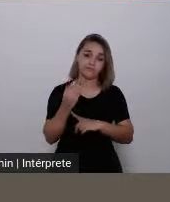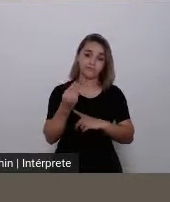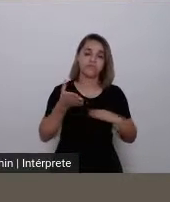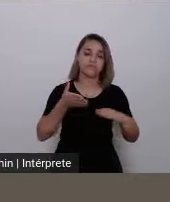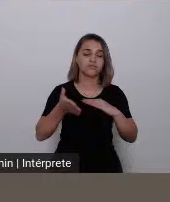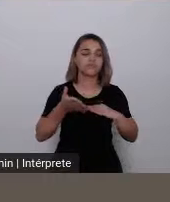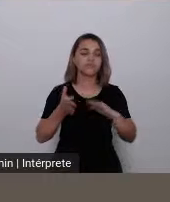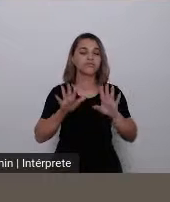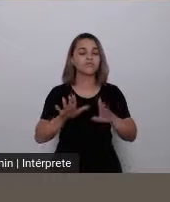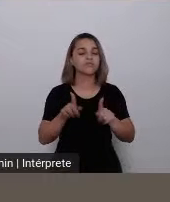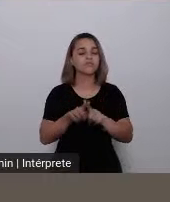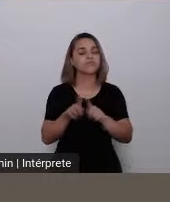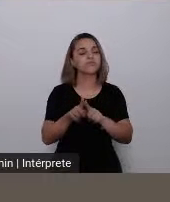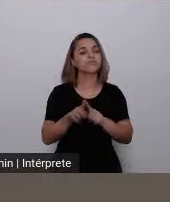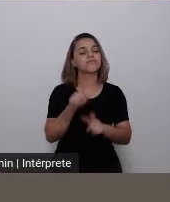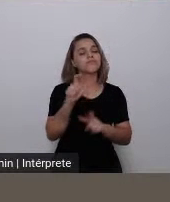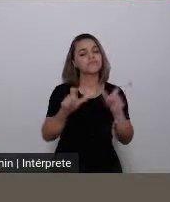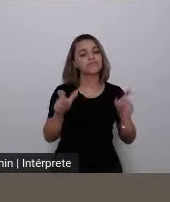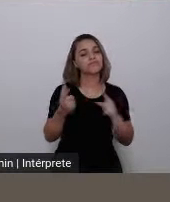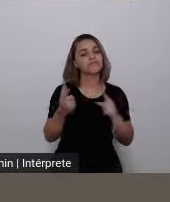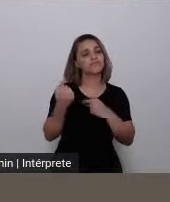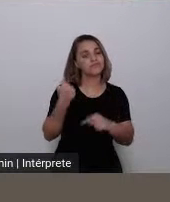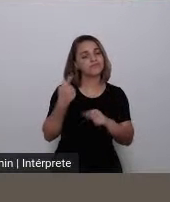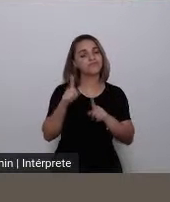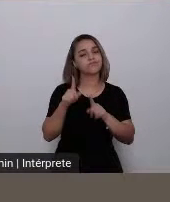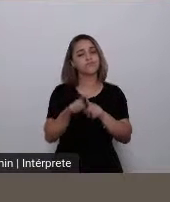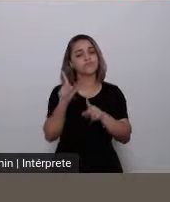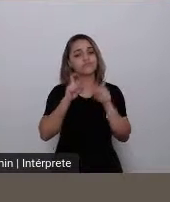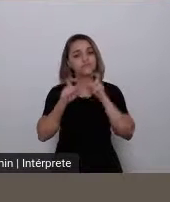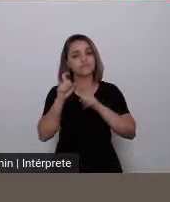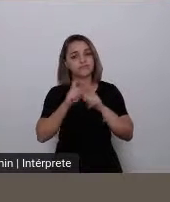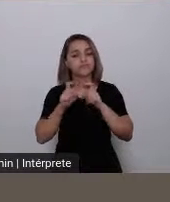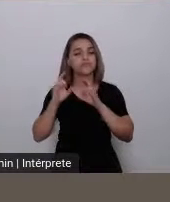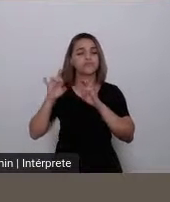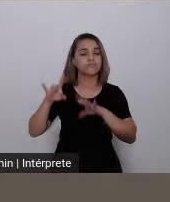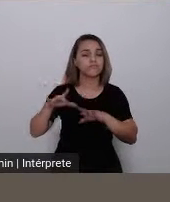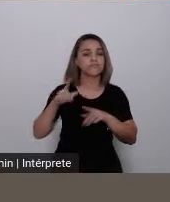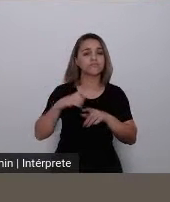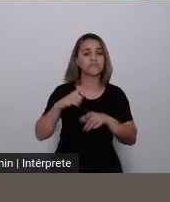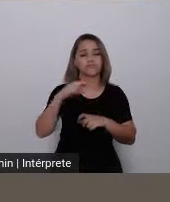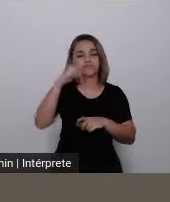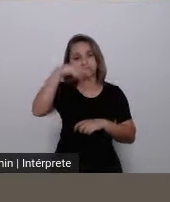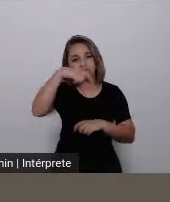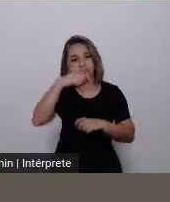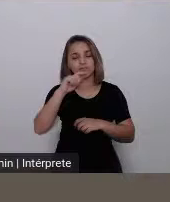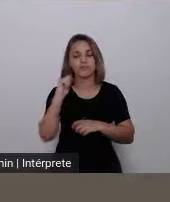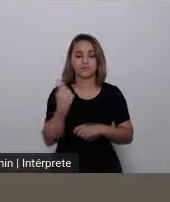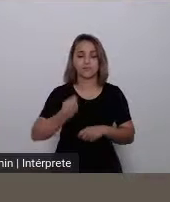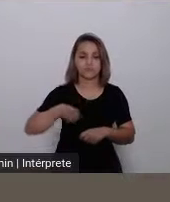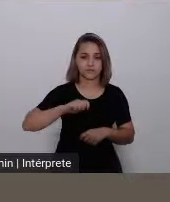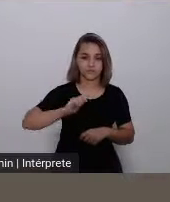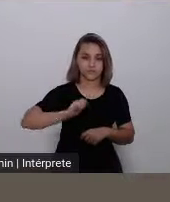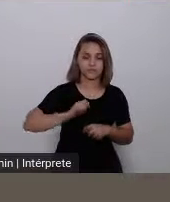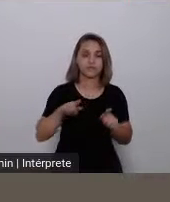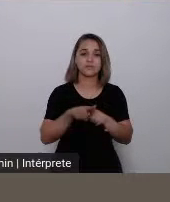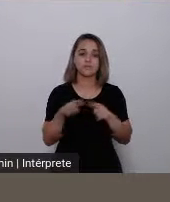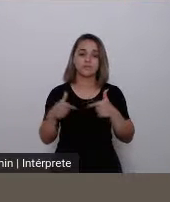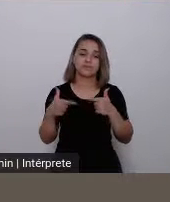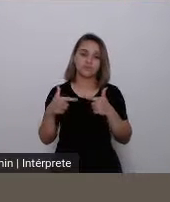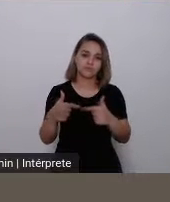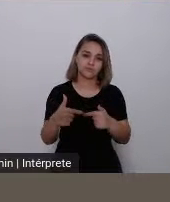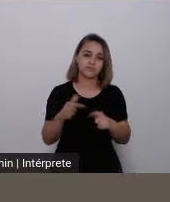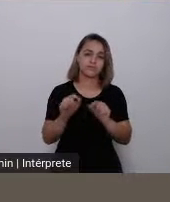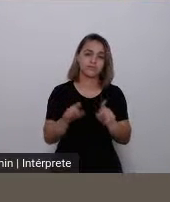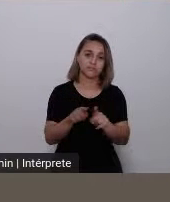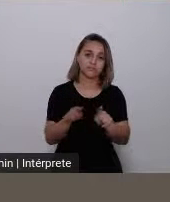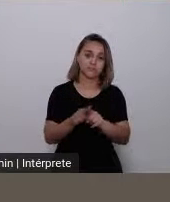seus contemporâneos o fizeram, mais preocupados em deixar para trás a grande gripe espanhola, a Grande Guerra e, por que não, outros temores do grande capital, como